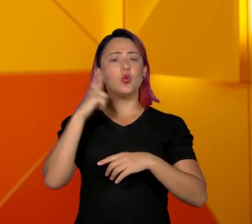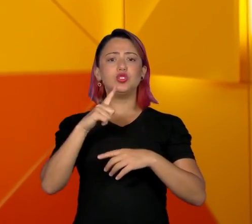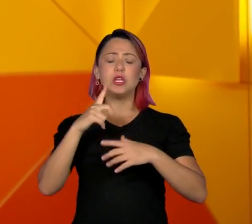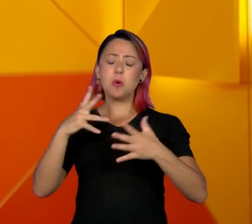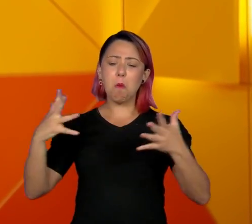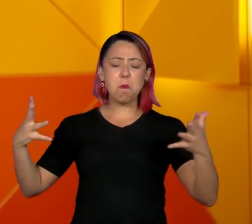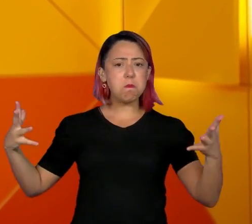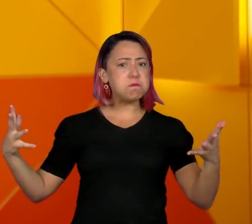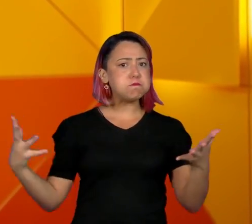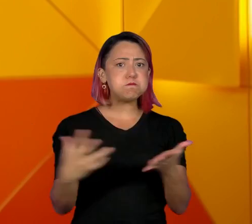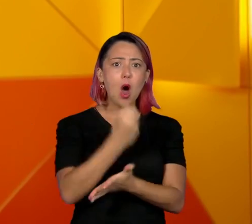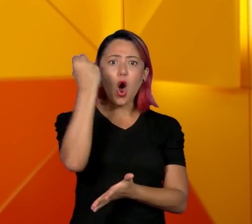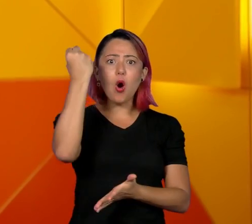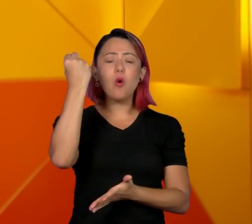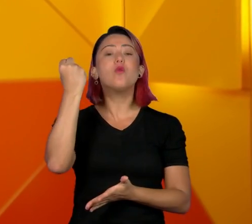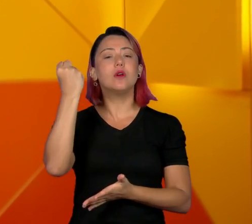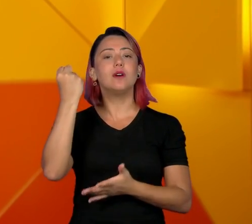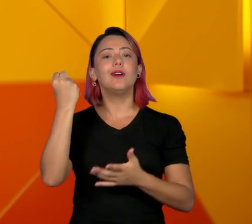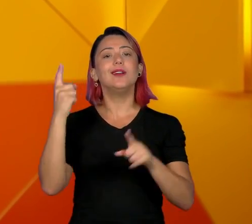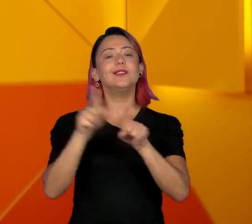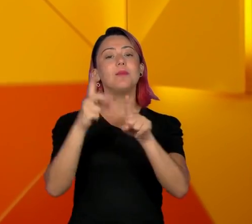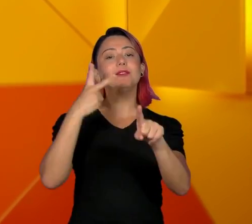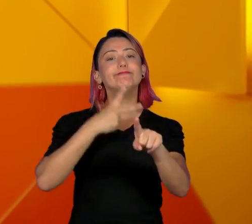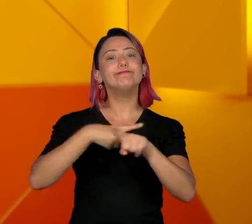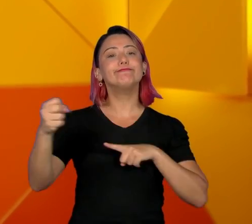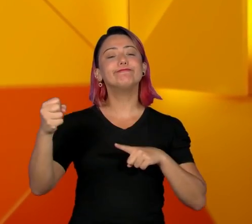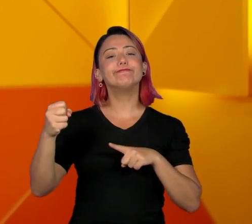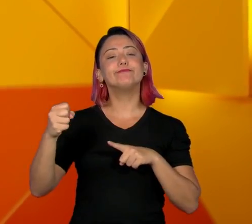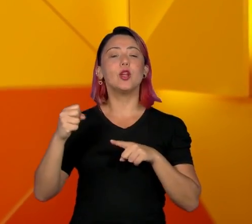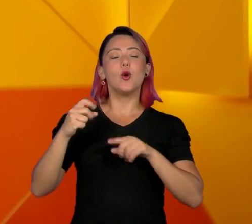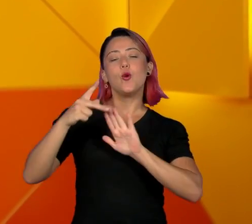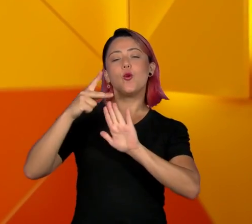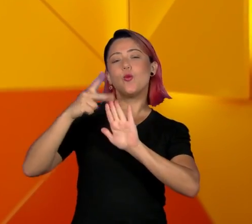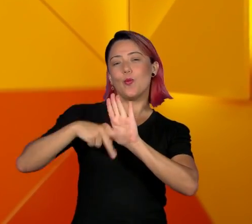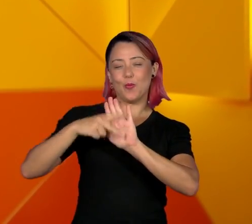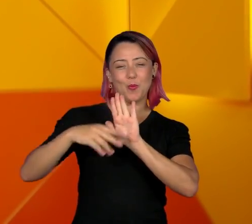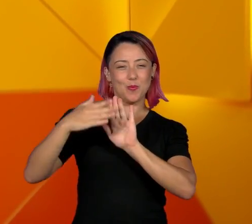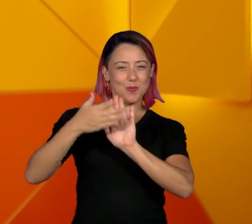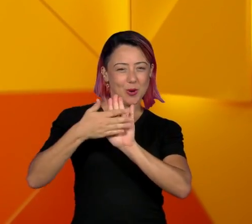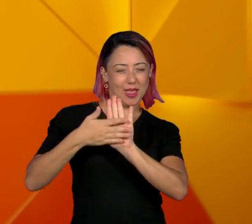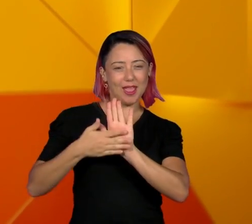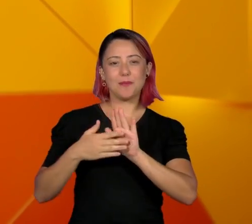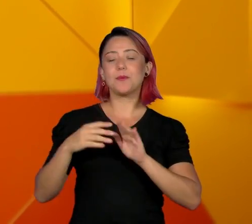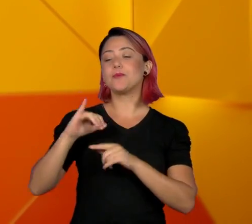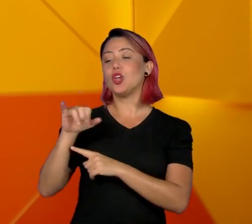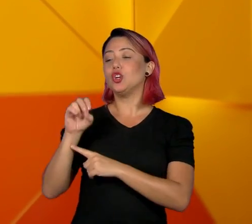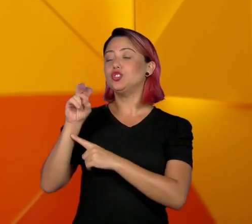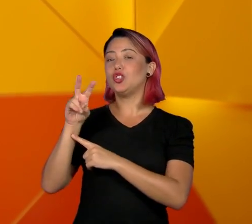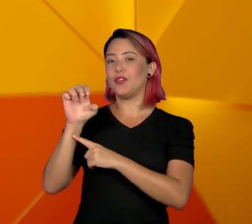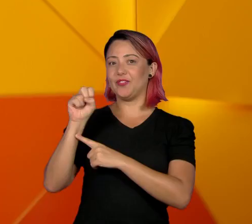e foi o vencedor do concurso de Jovens Talentos do programa Prelúdio em 2022.